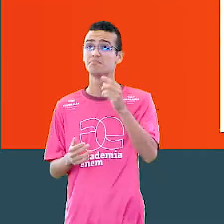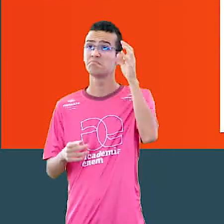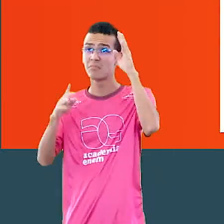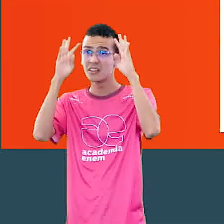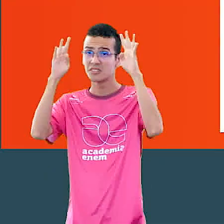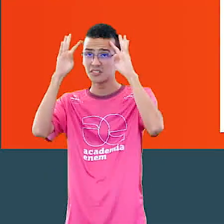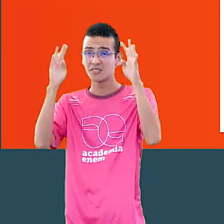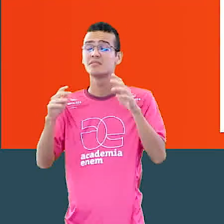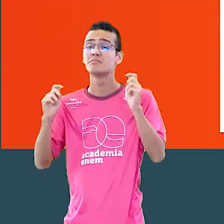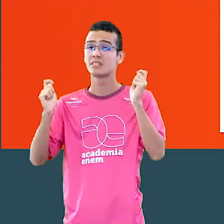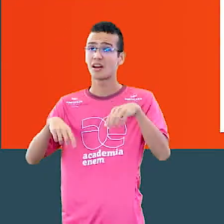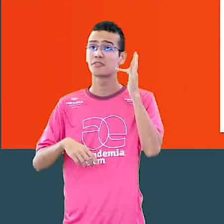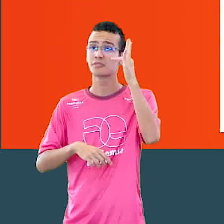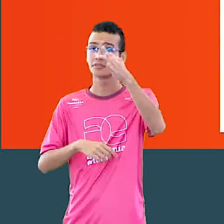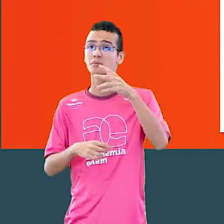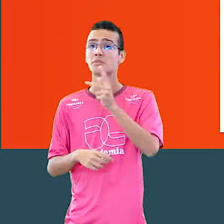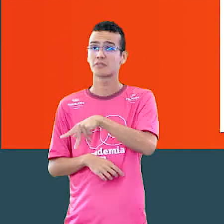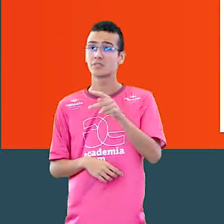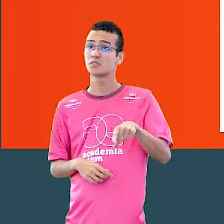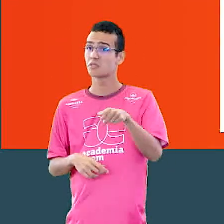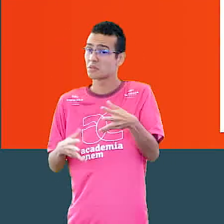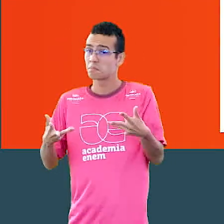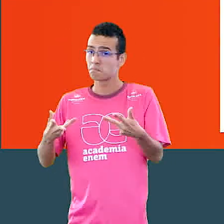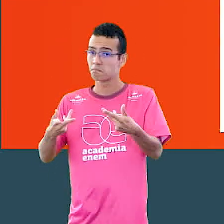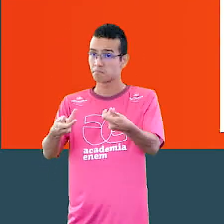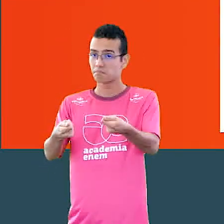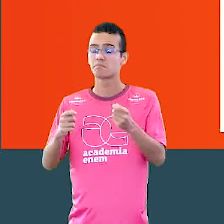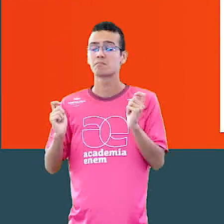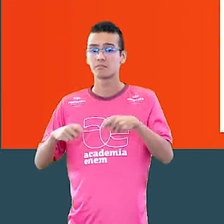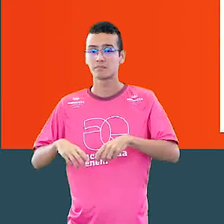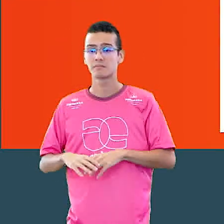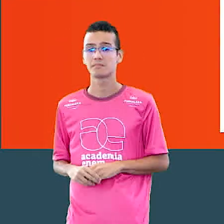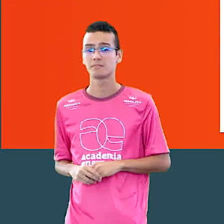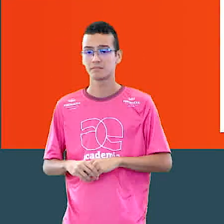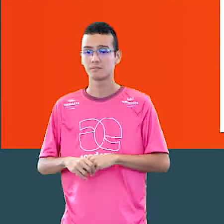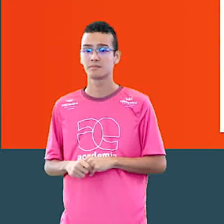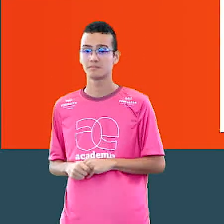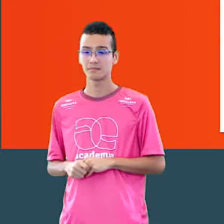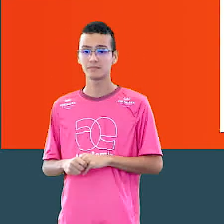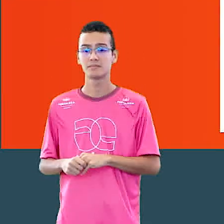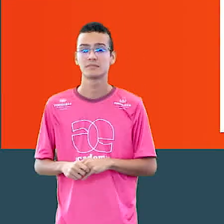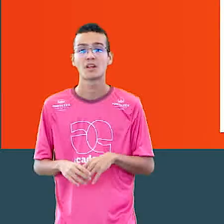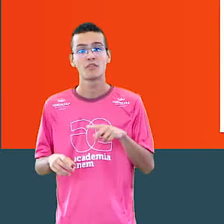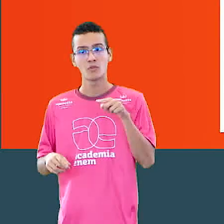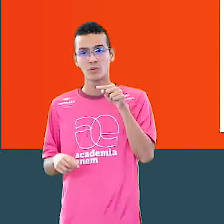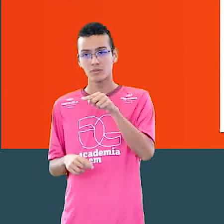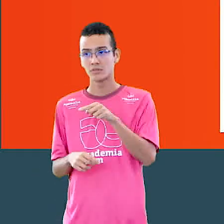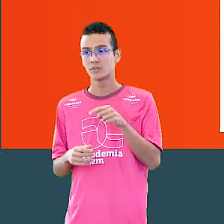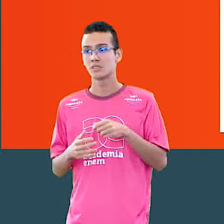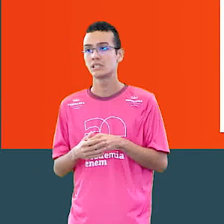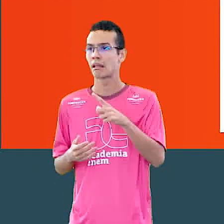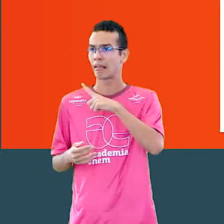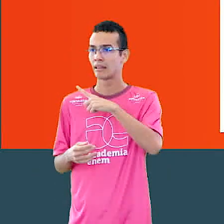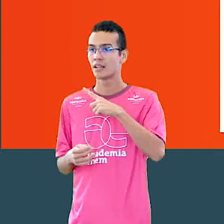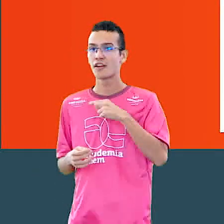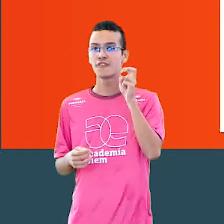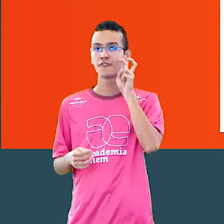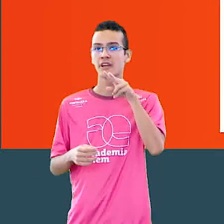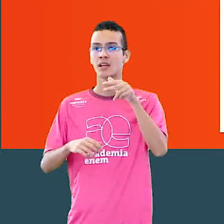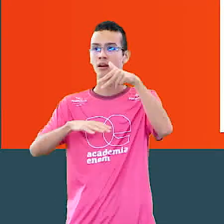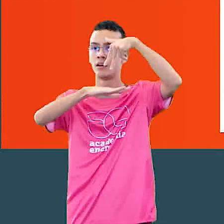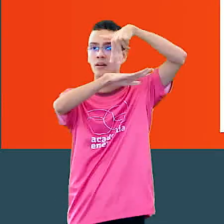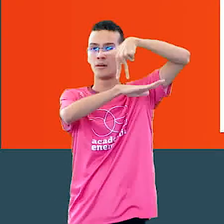um excelente professor. Vocês estão aqui recebendo, conhecendo tantos grandes professores. Se espelhem,